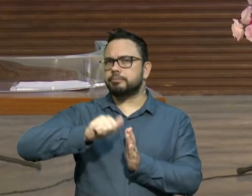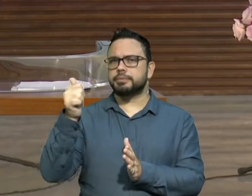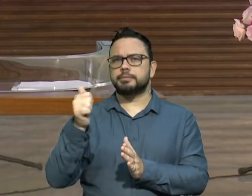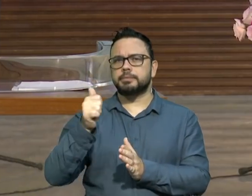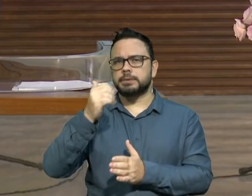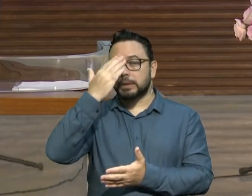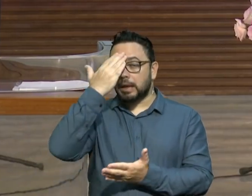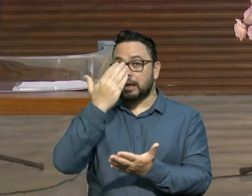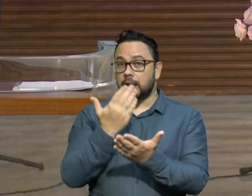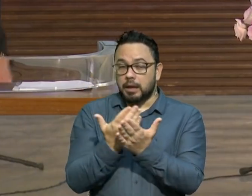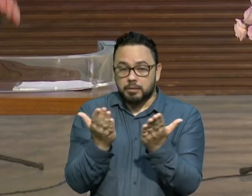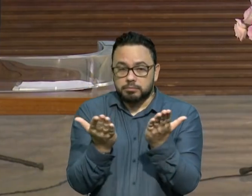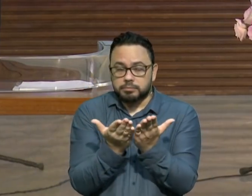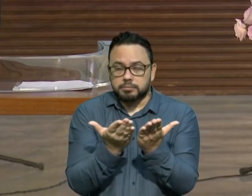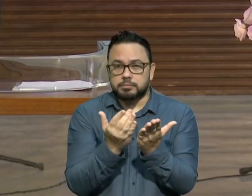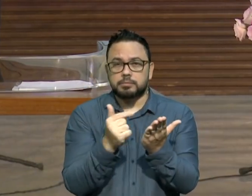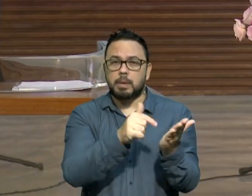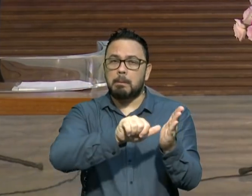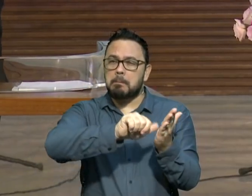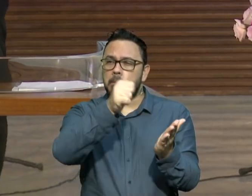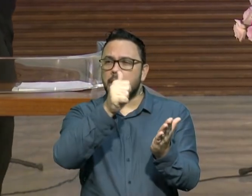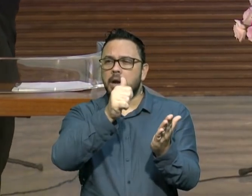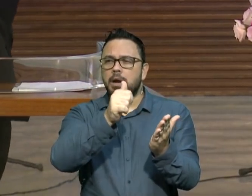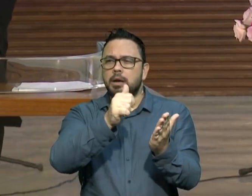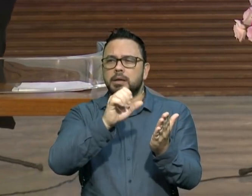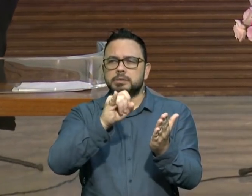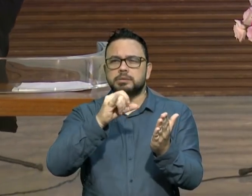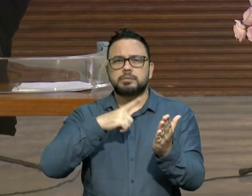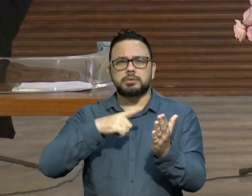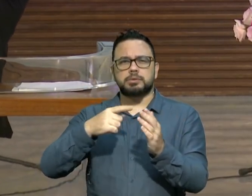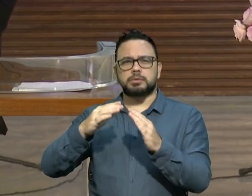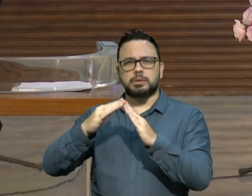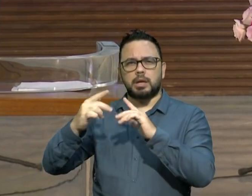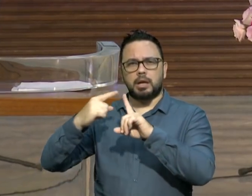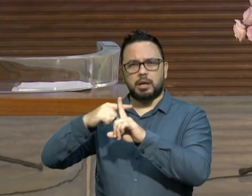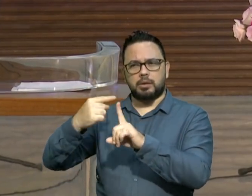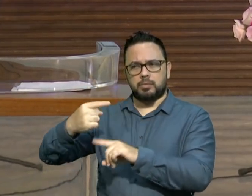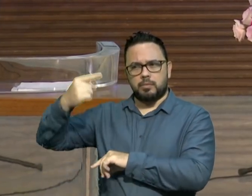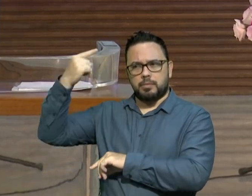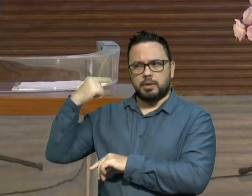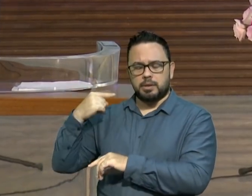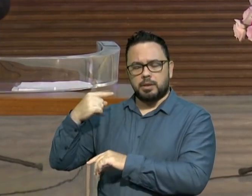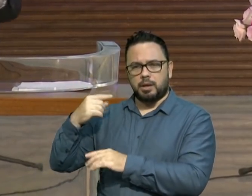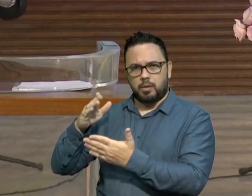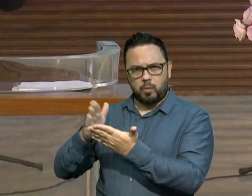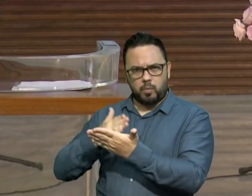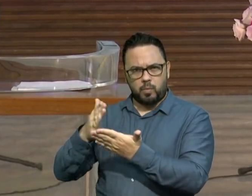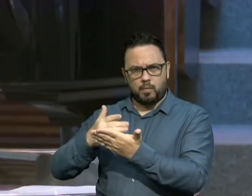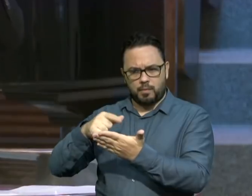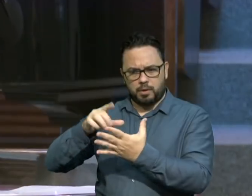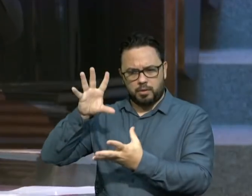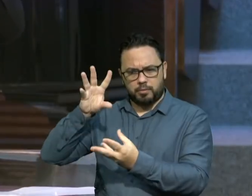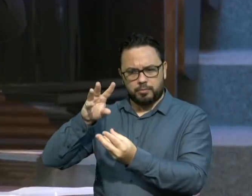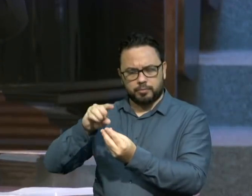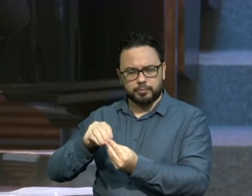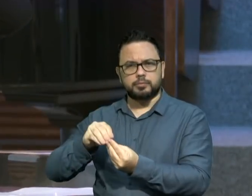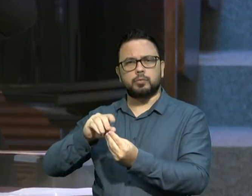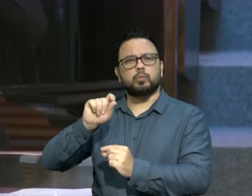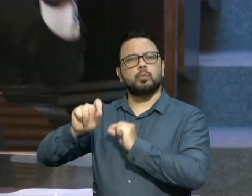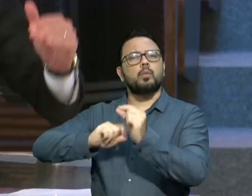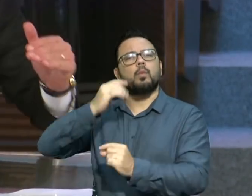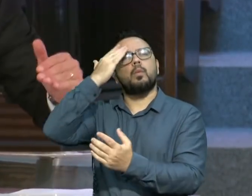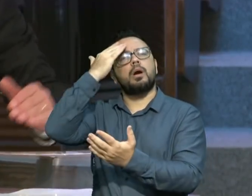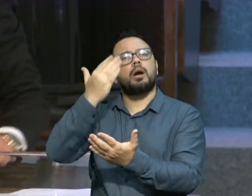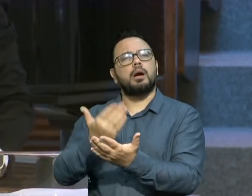Credo Cristão se houvesse na Igreja Primitiva um livro chamado nisto cremos sabe qual era o primeiro